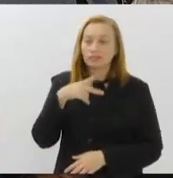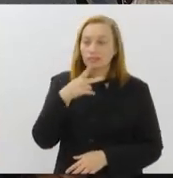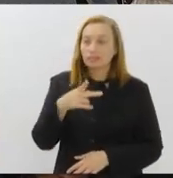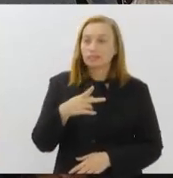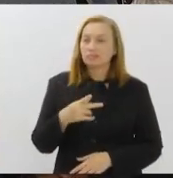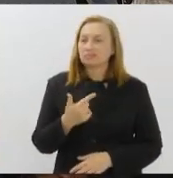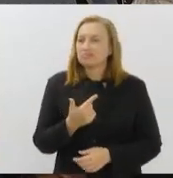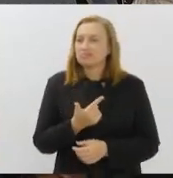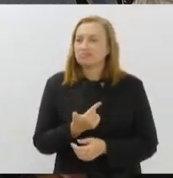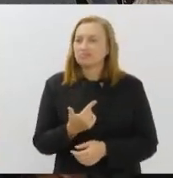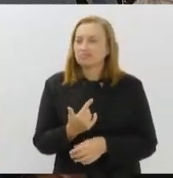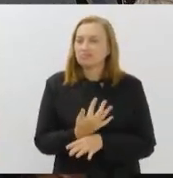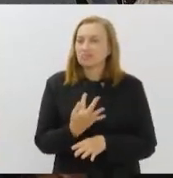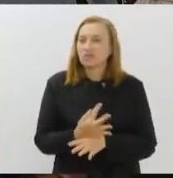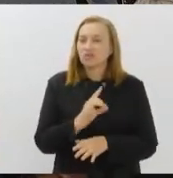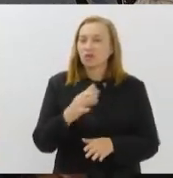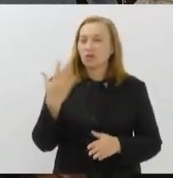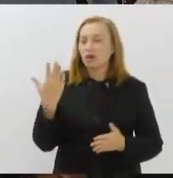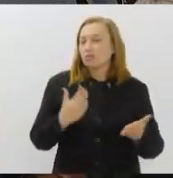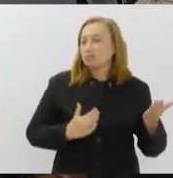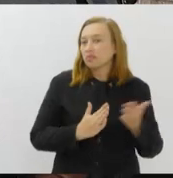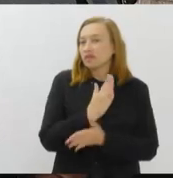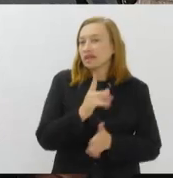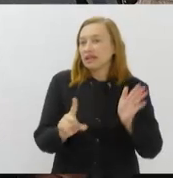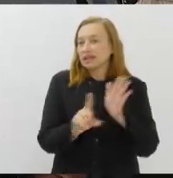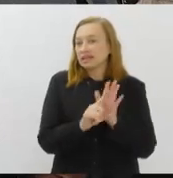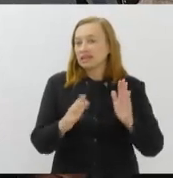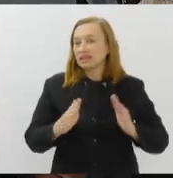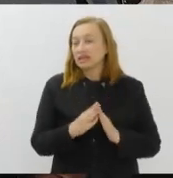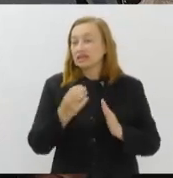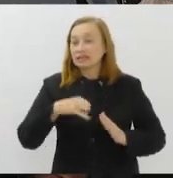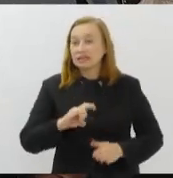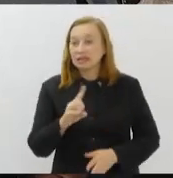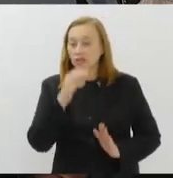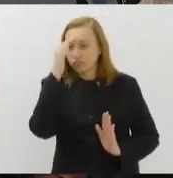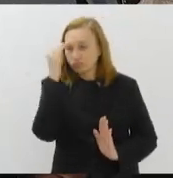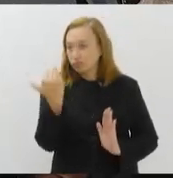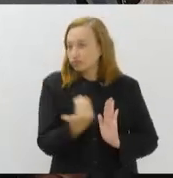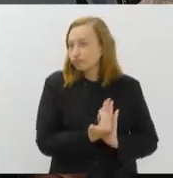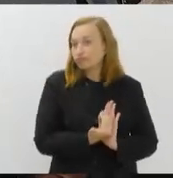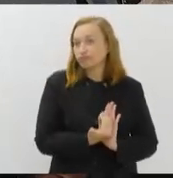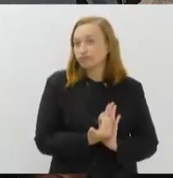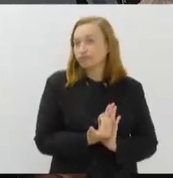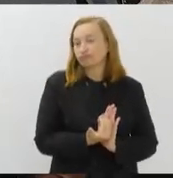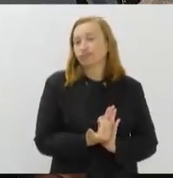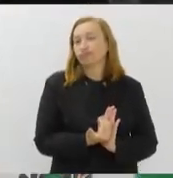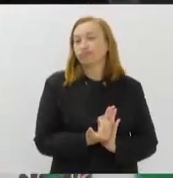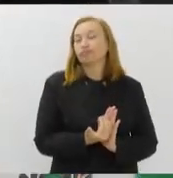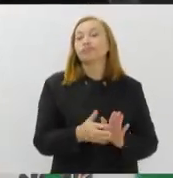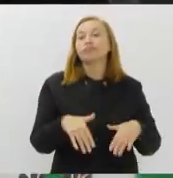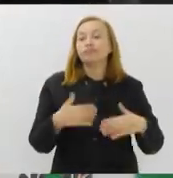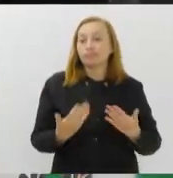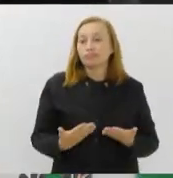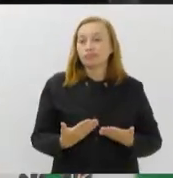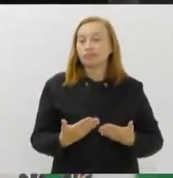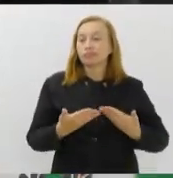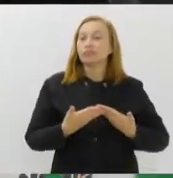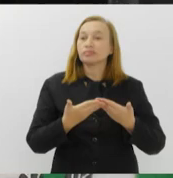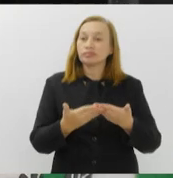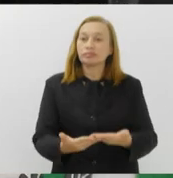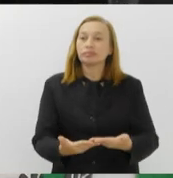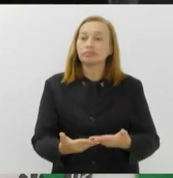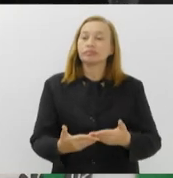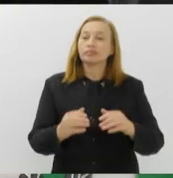Não adianta aprovarmos leis nessa casa se elas não são regulamentadas. Então, um dos encaminhamentos